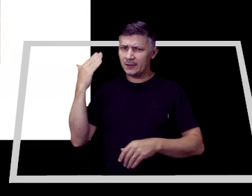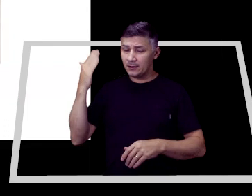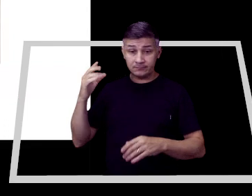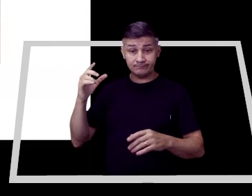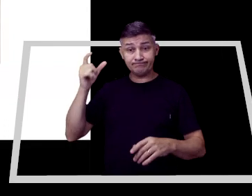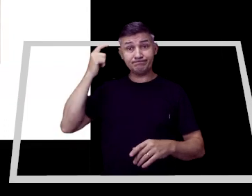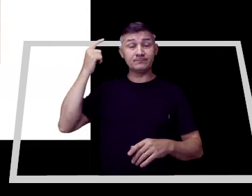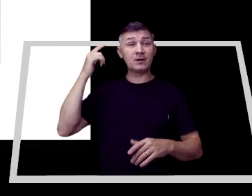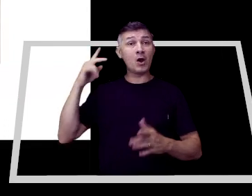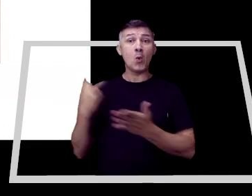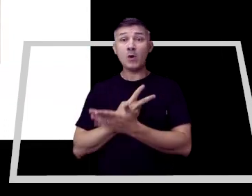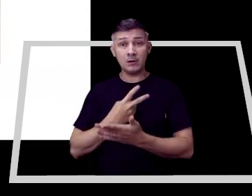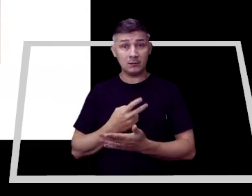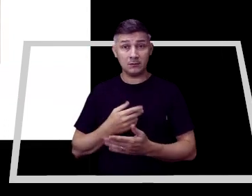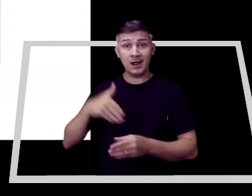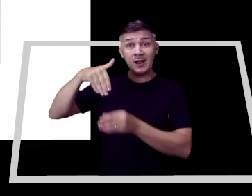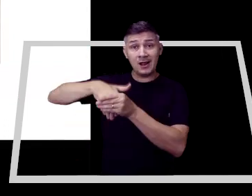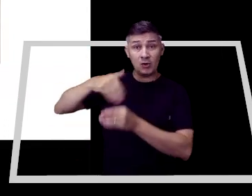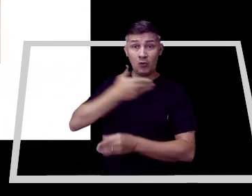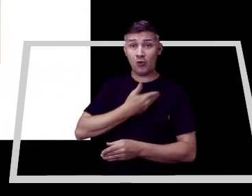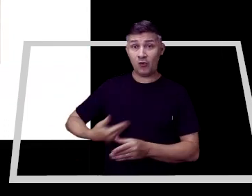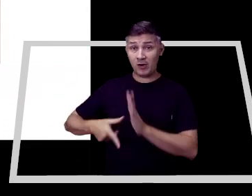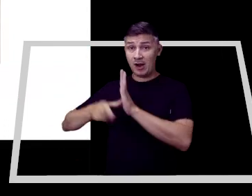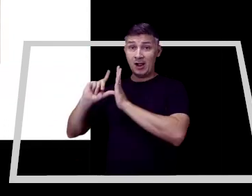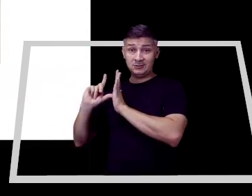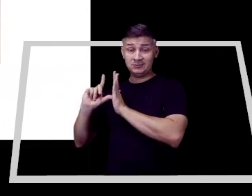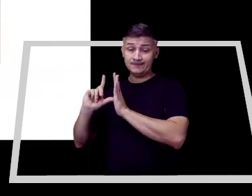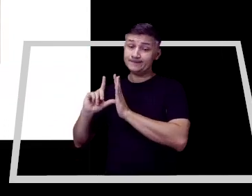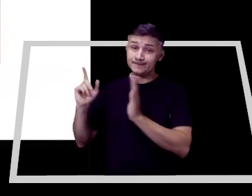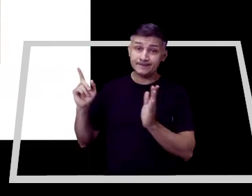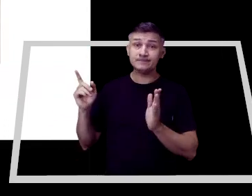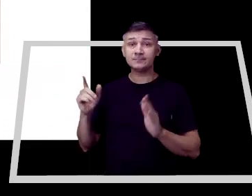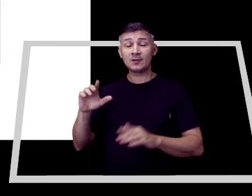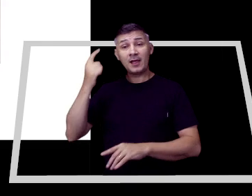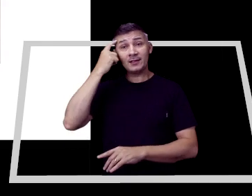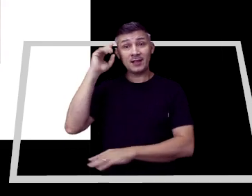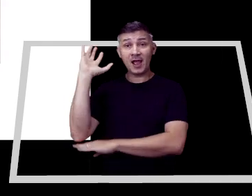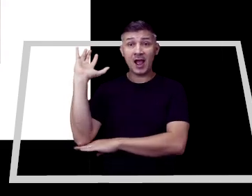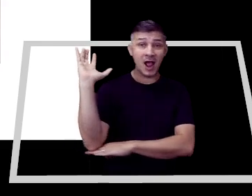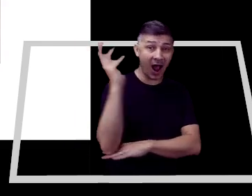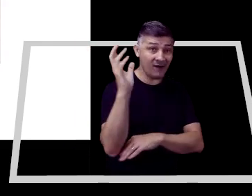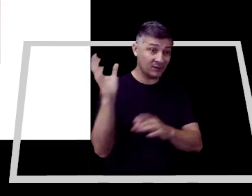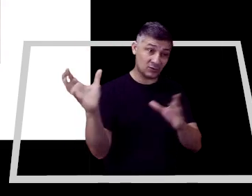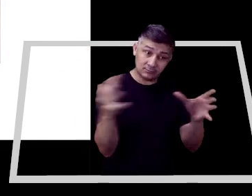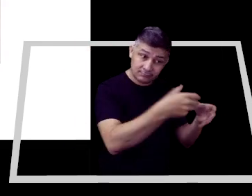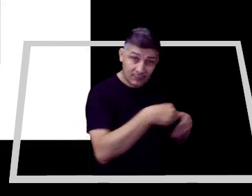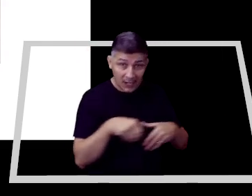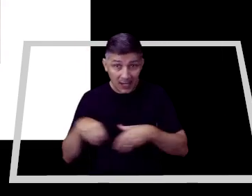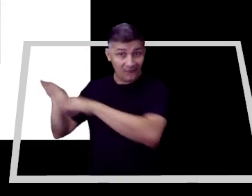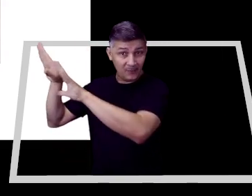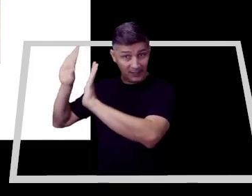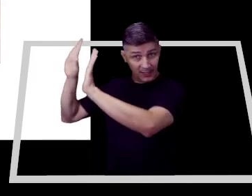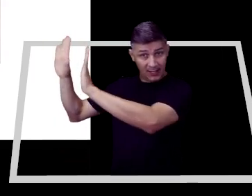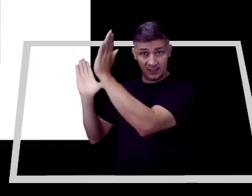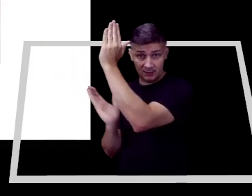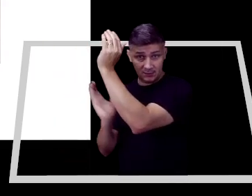momento coincidiu justamente com a eleição do governo anterior. Então, a ideia de árvores exiladas, que no primeiro momento